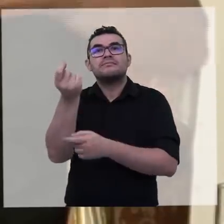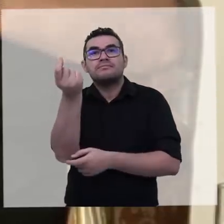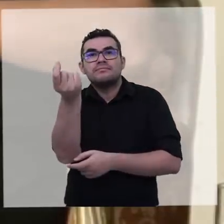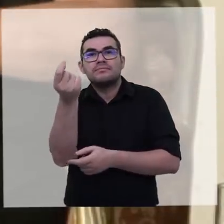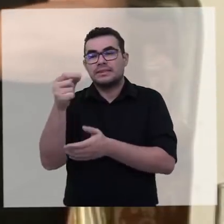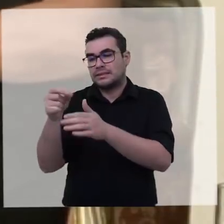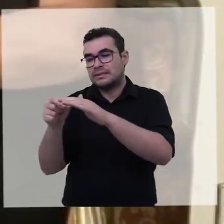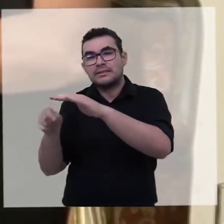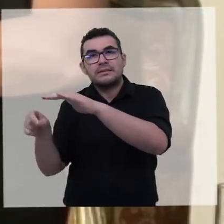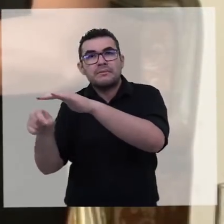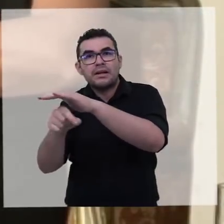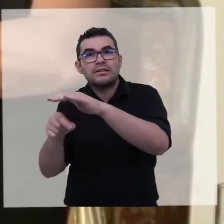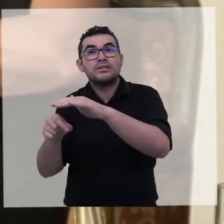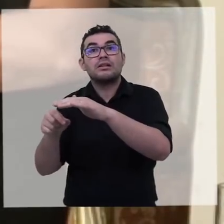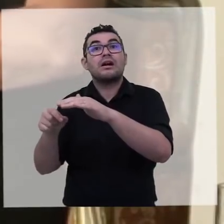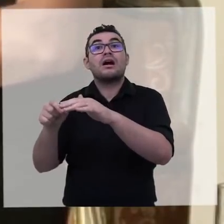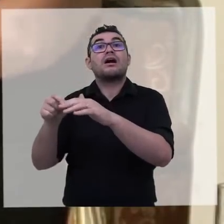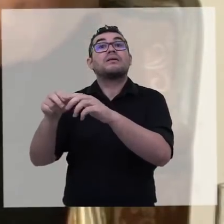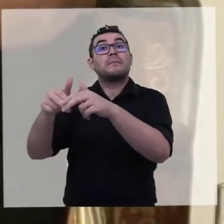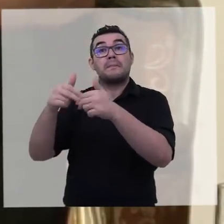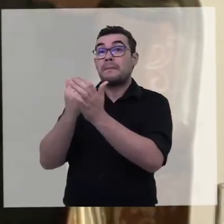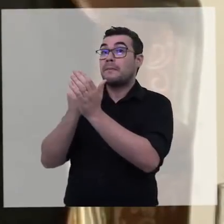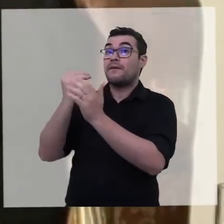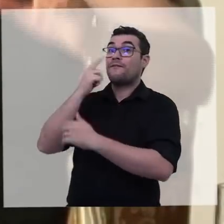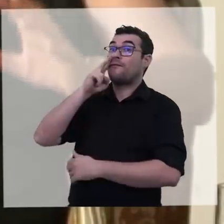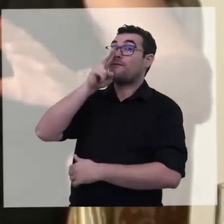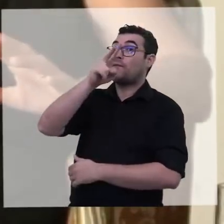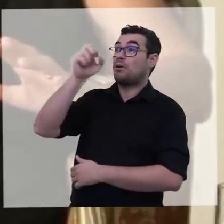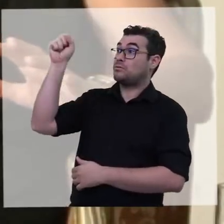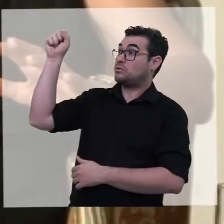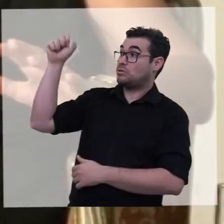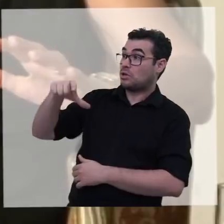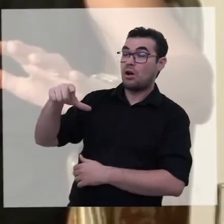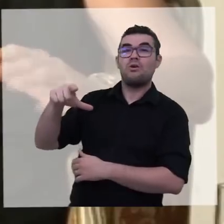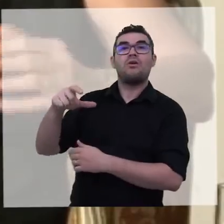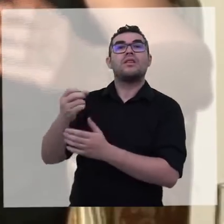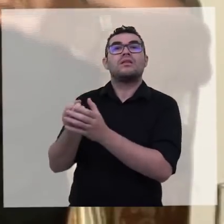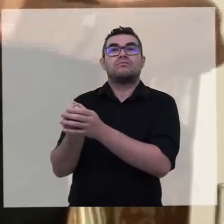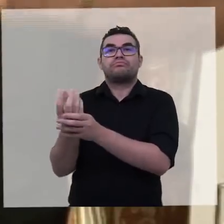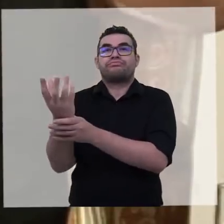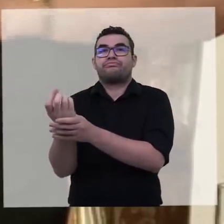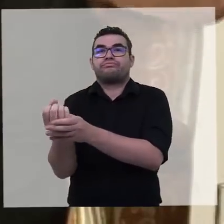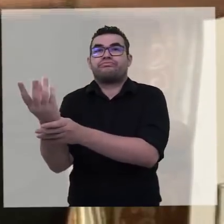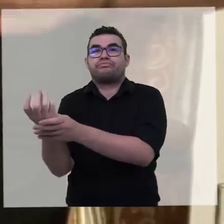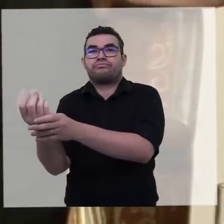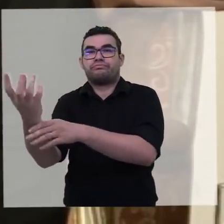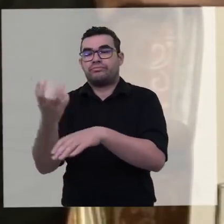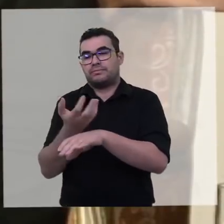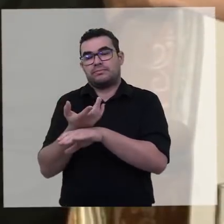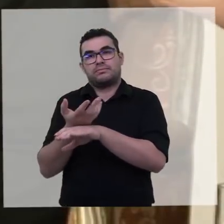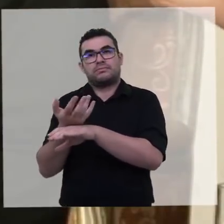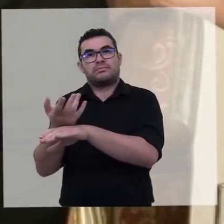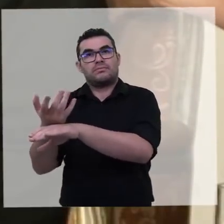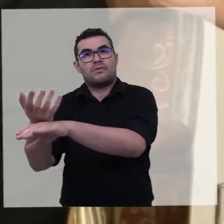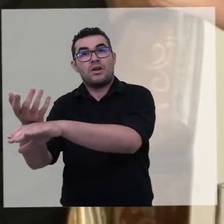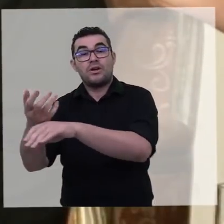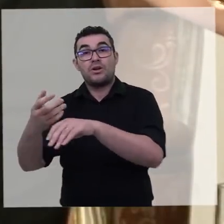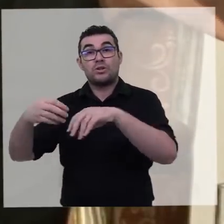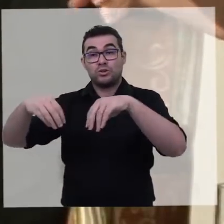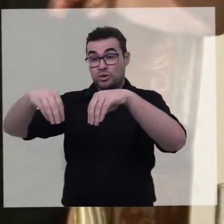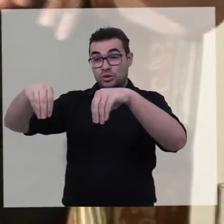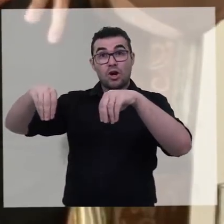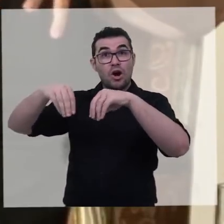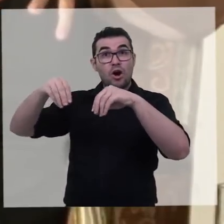herbáceo, formou 100% de cobertura vegetal rasteira, e aí é o que? Aumentou a rugosidade do